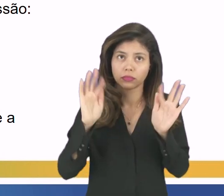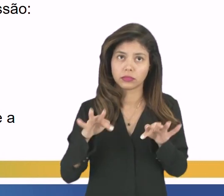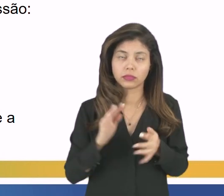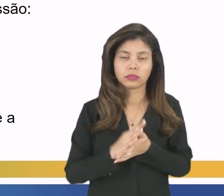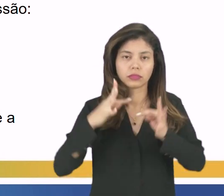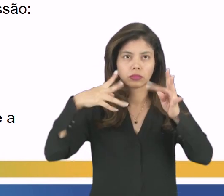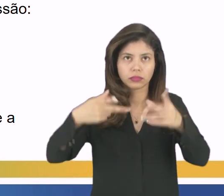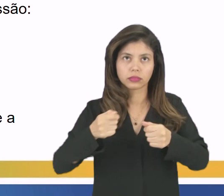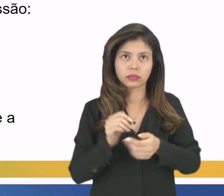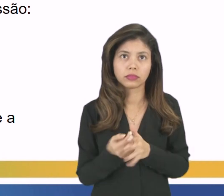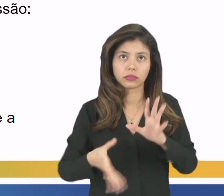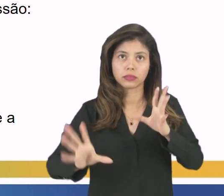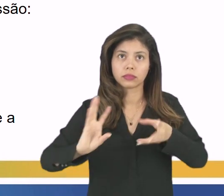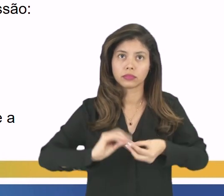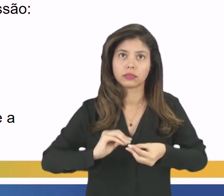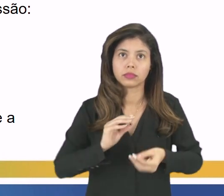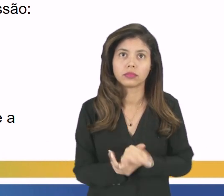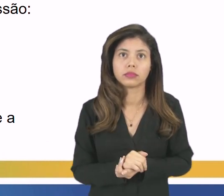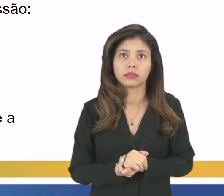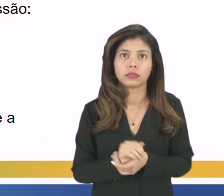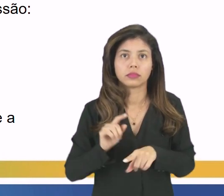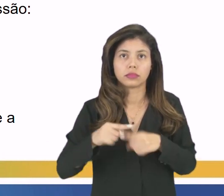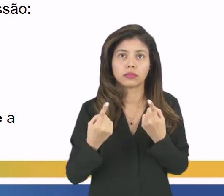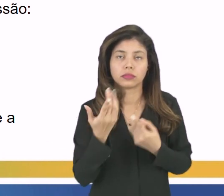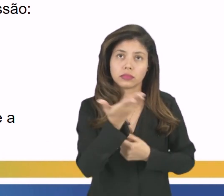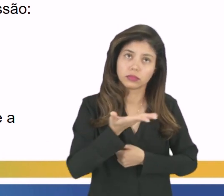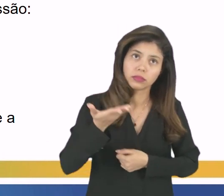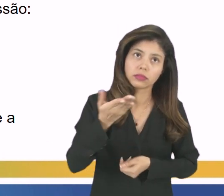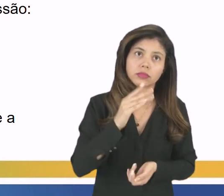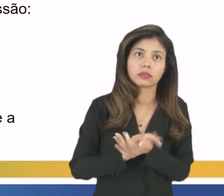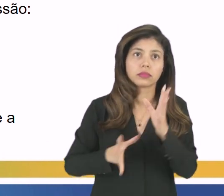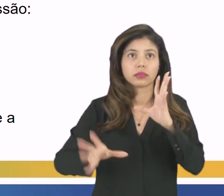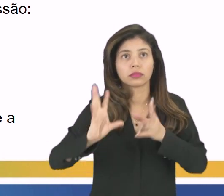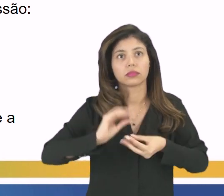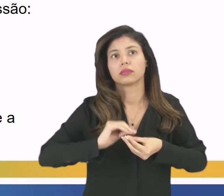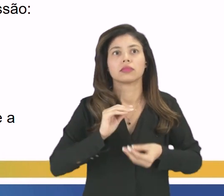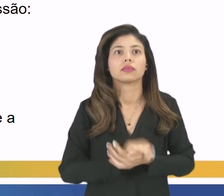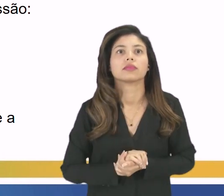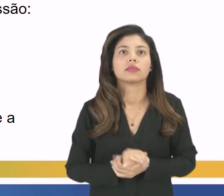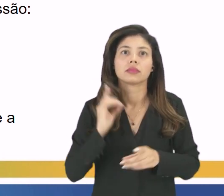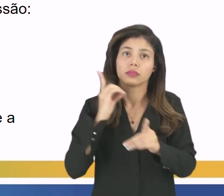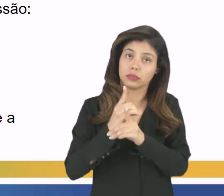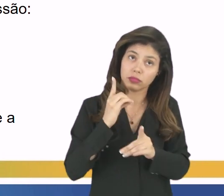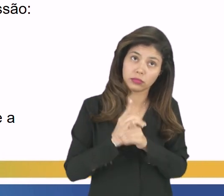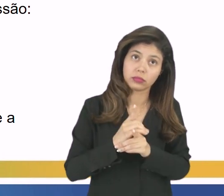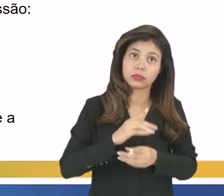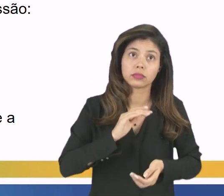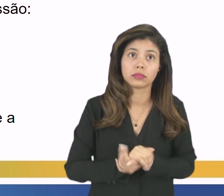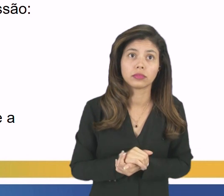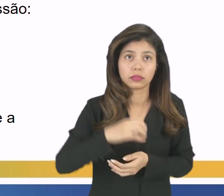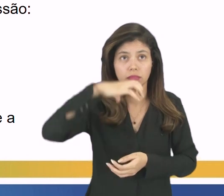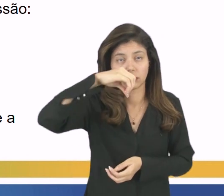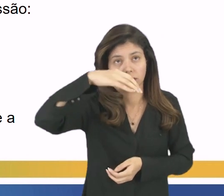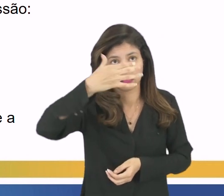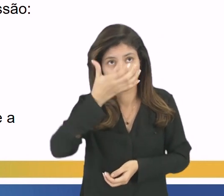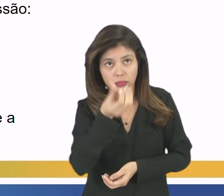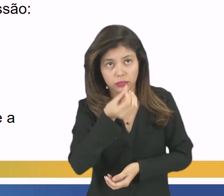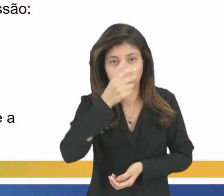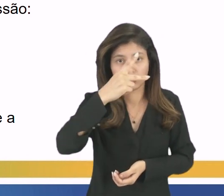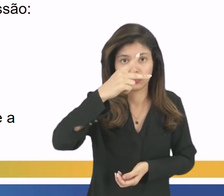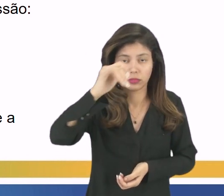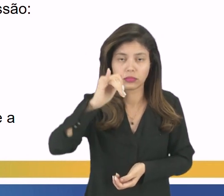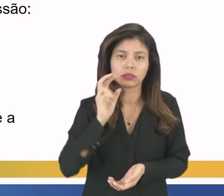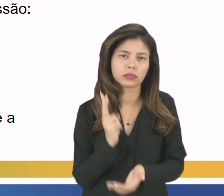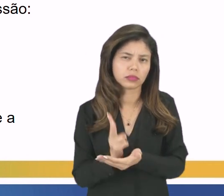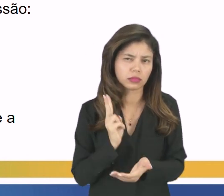ter a área total, que é a soma da área lateral mais a área da base. Somando isso daqui, ó, a gente vai encontrar 96π, que